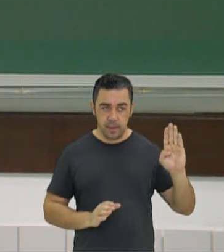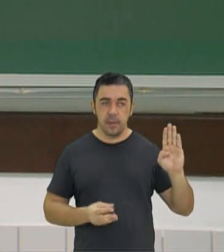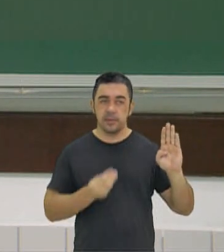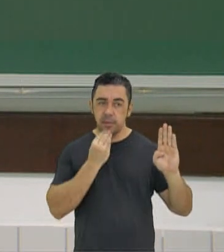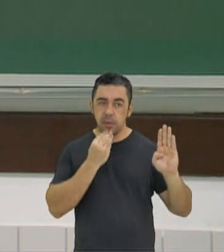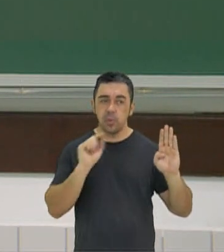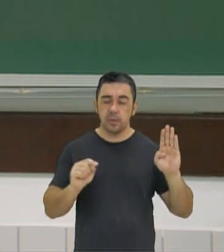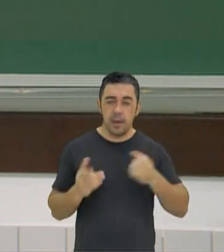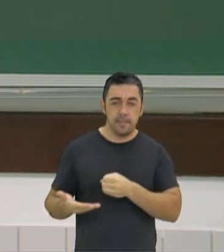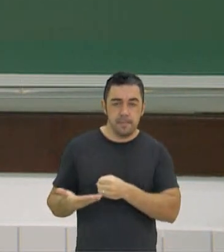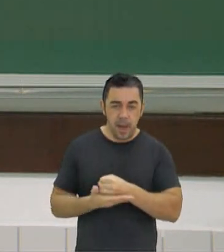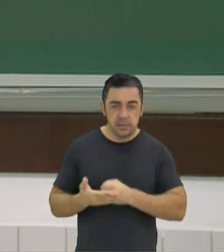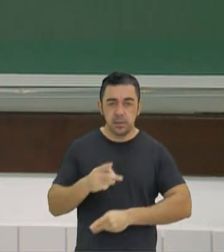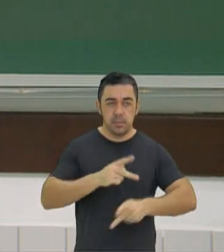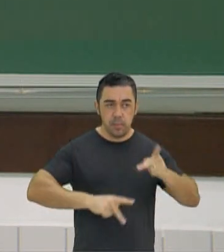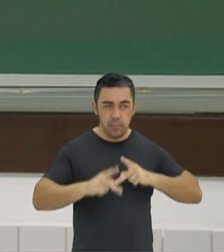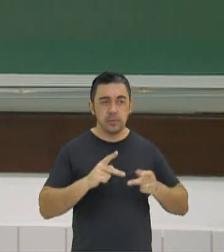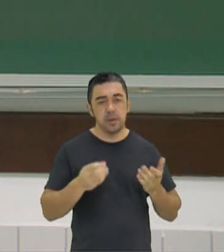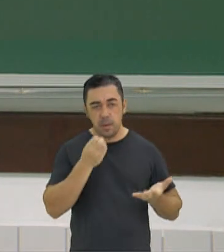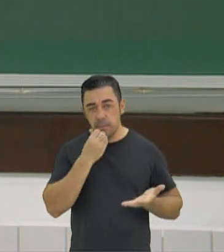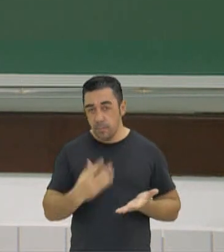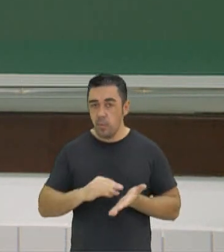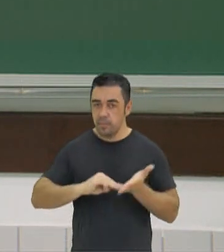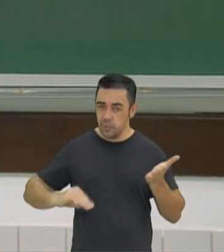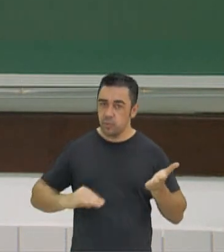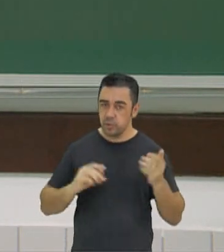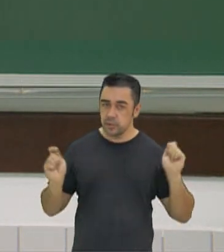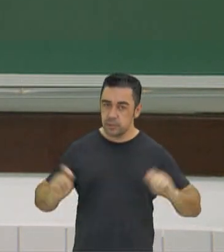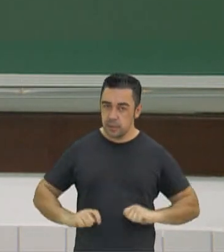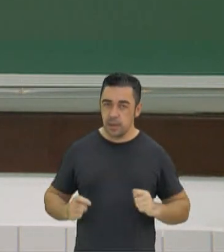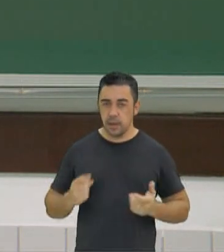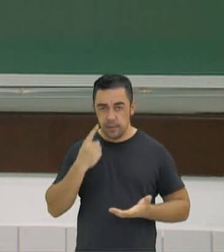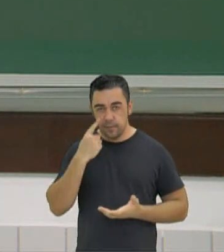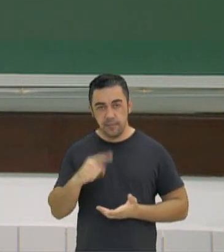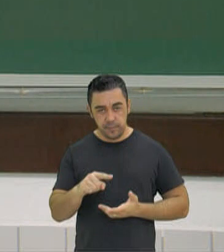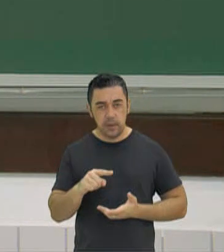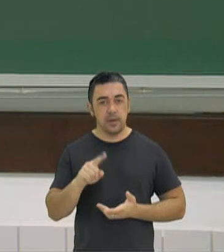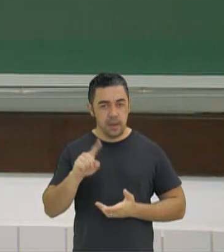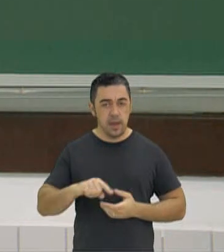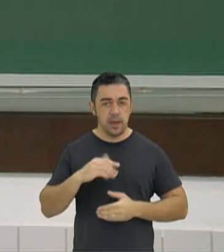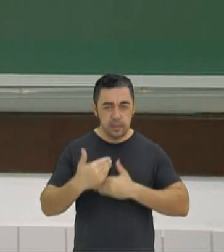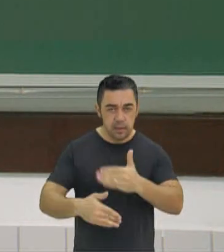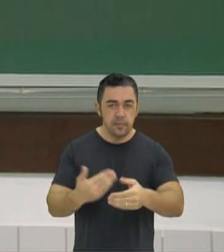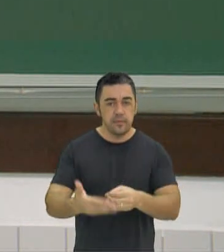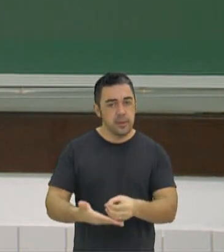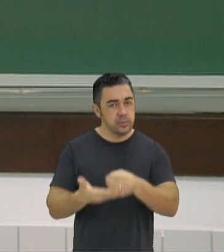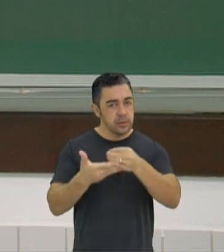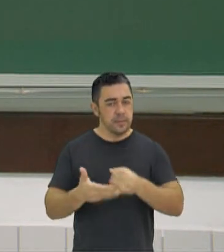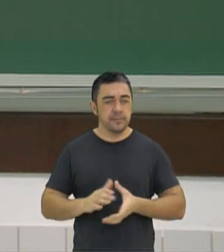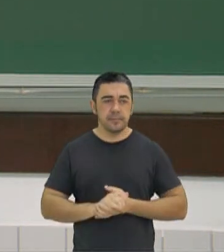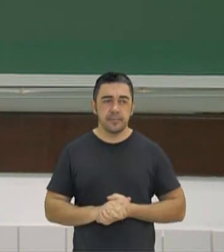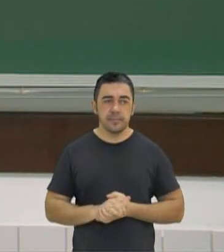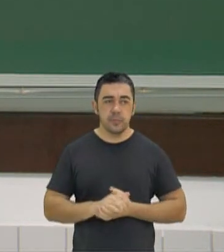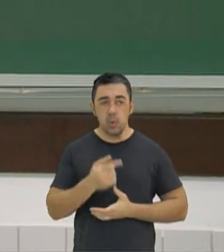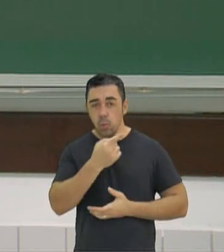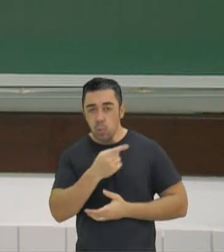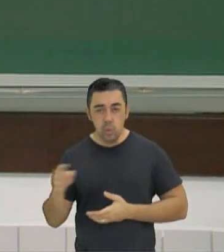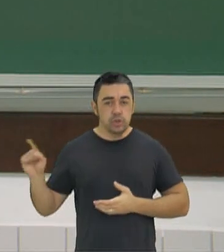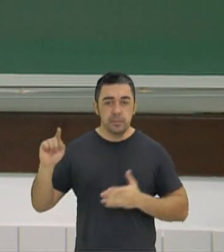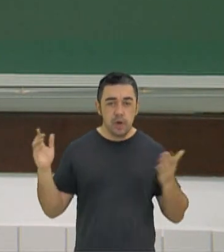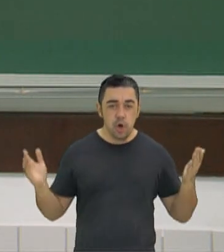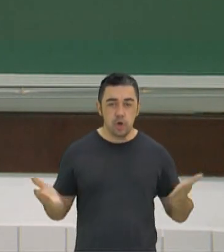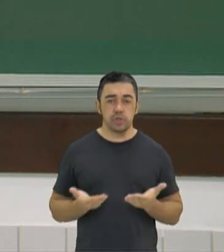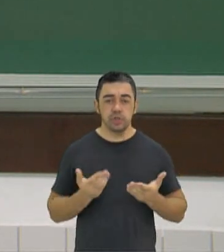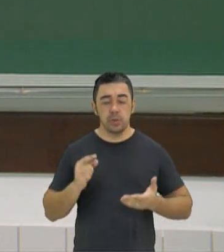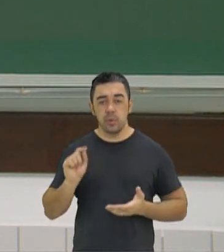às necessidades básicas, seria uma boa metodologia de consumo a ser observada para o desenvolvimento sustentável. Última questãozinha de